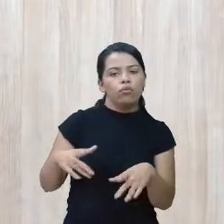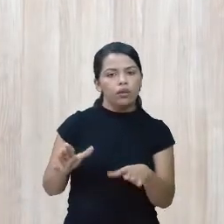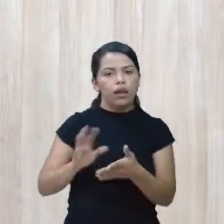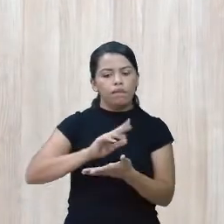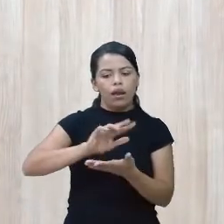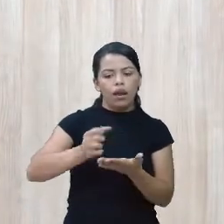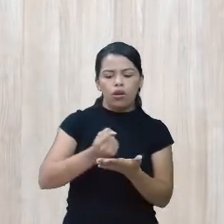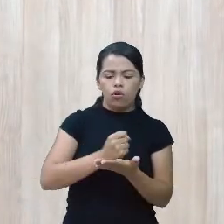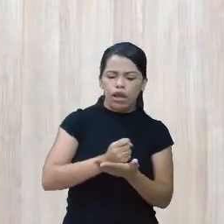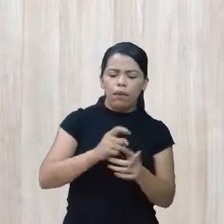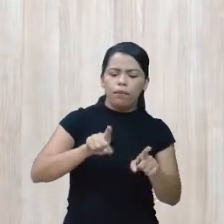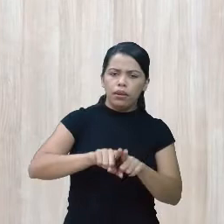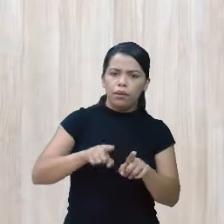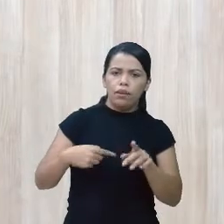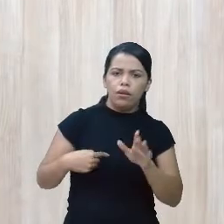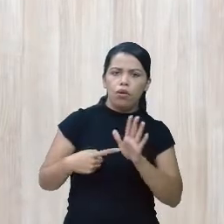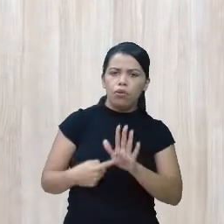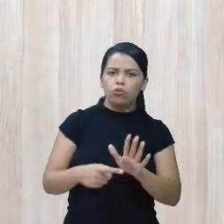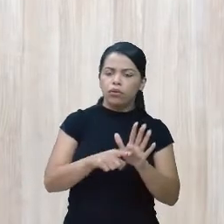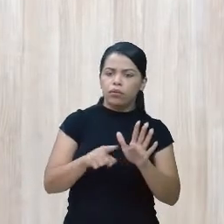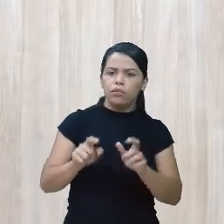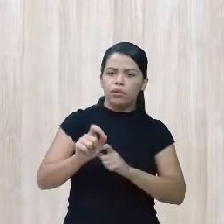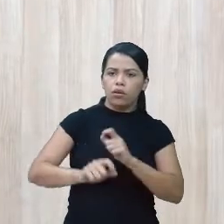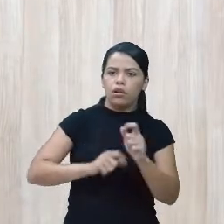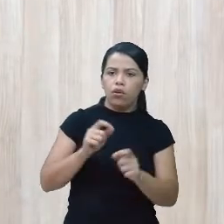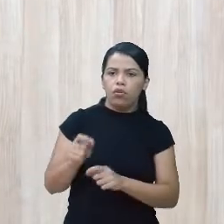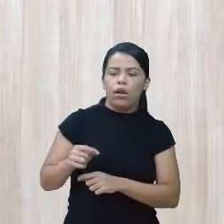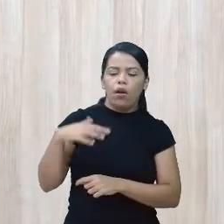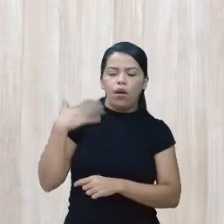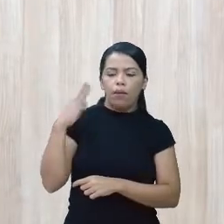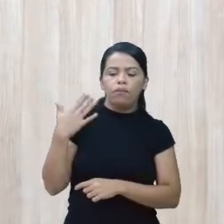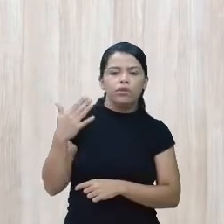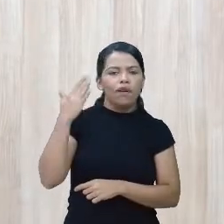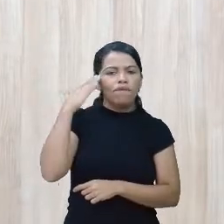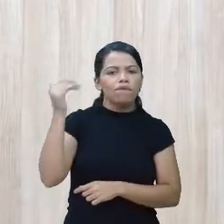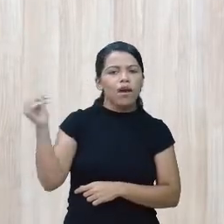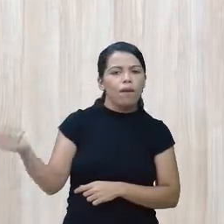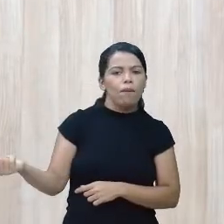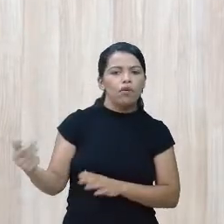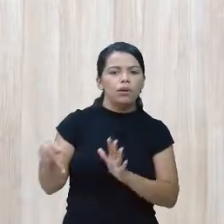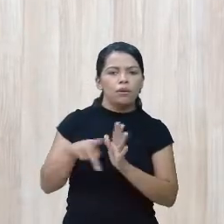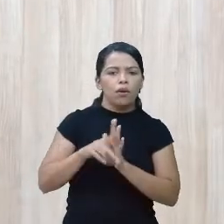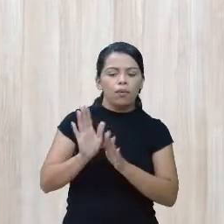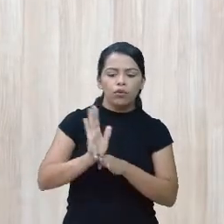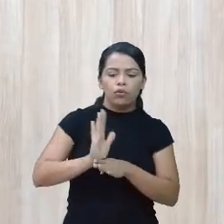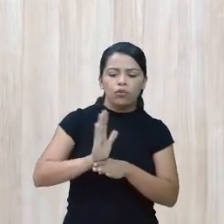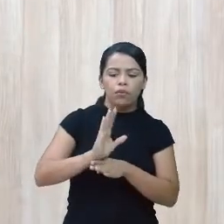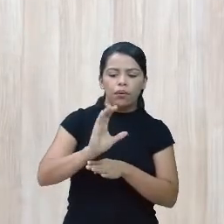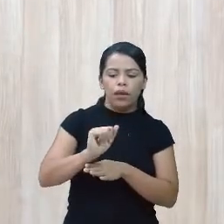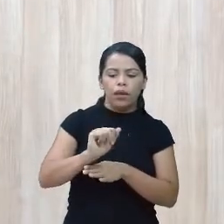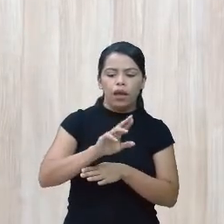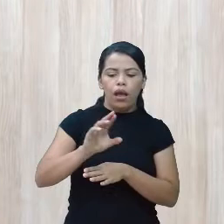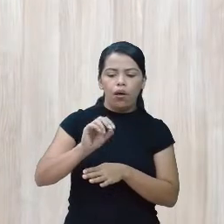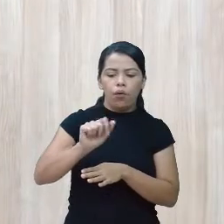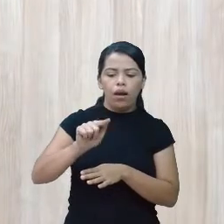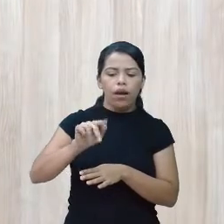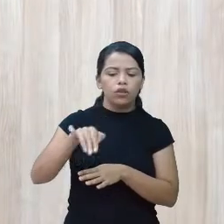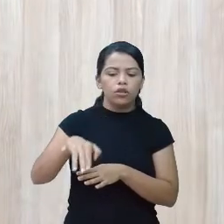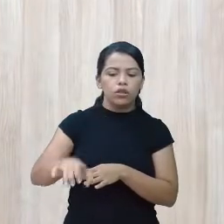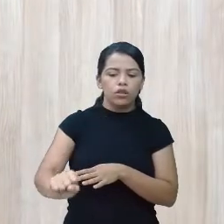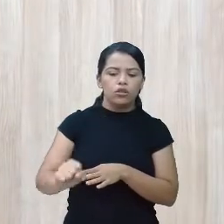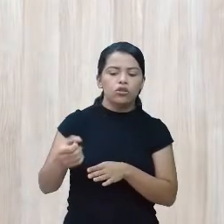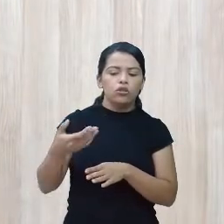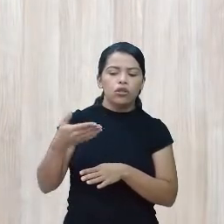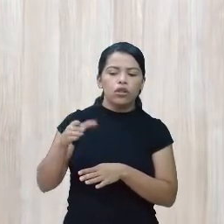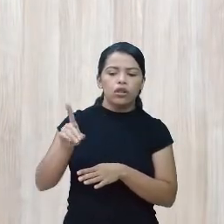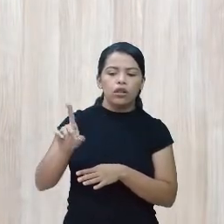gente ver uma trilha muito famosa de um filme chamado Carruagens de Fogo. É um filme bem antigo, mas bem legal. Eu